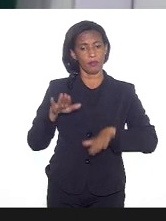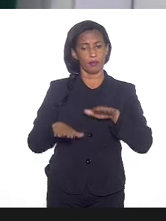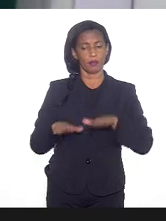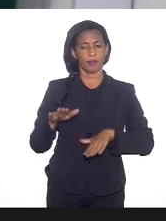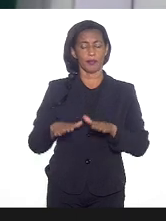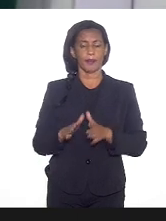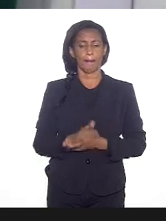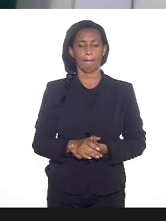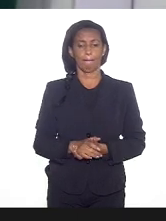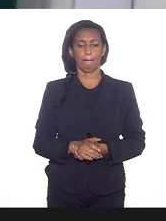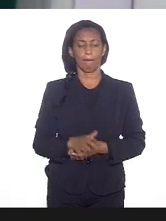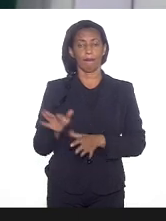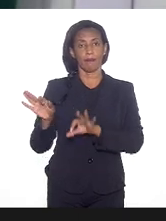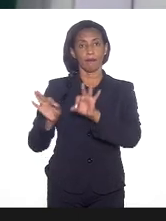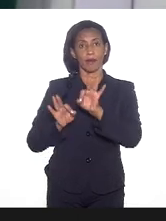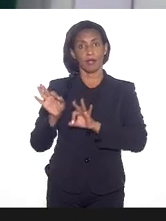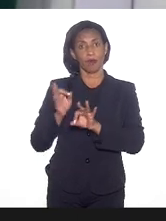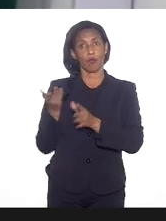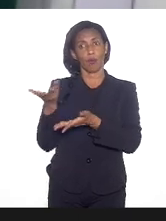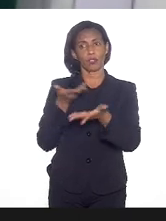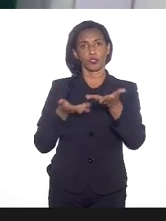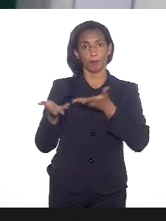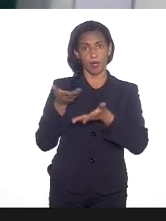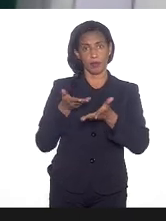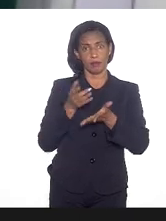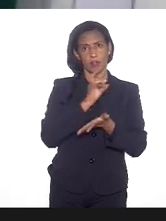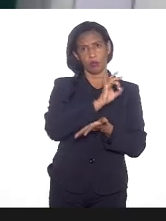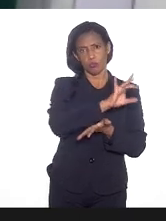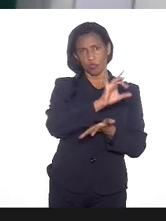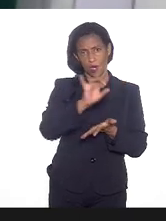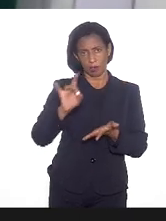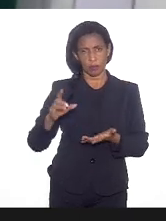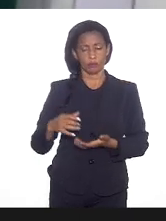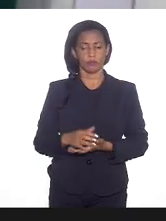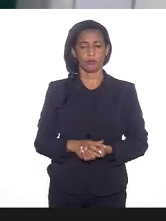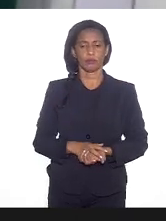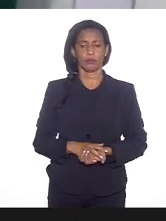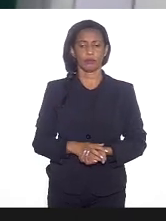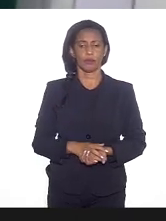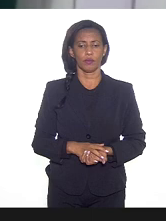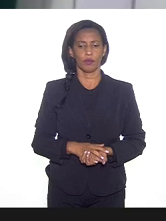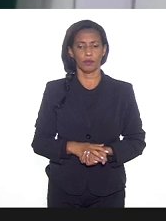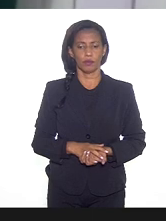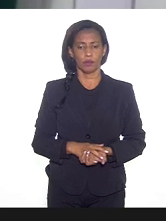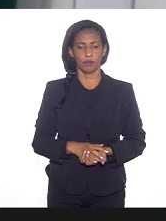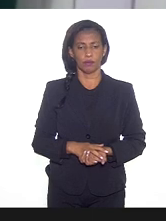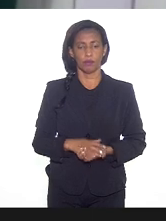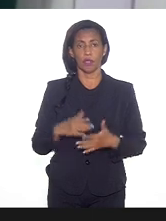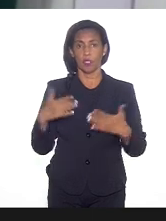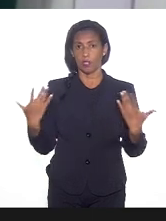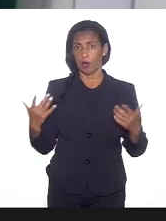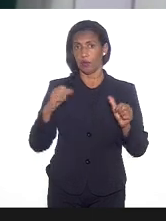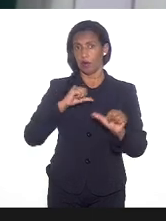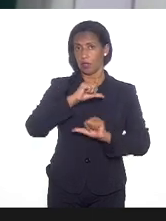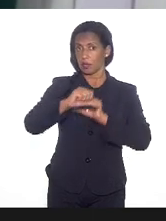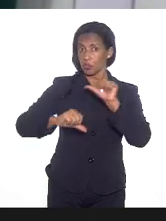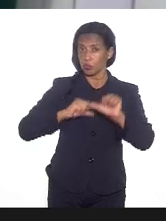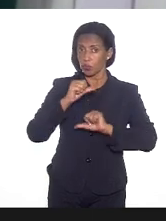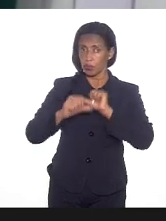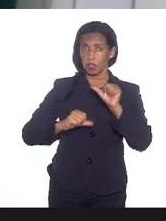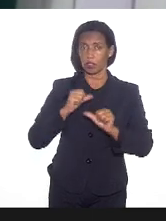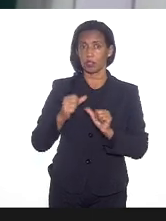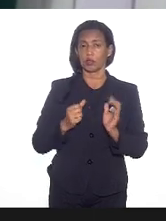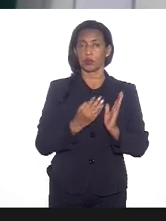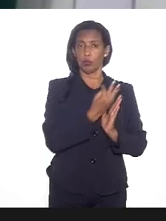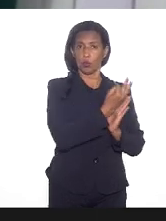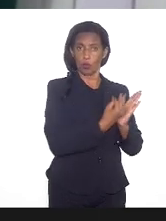Dependendo, né, da forma de participação de cada um deles. Então, foram essas mudanças que a gente promoveu de